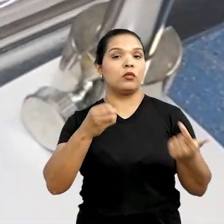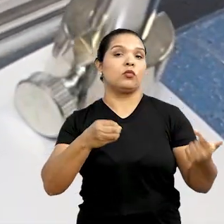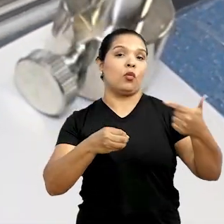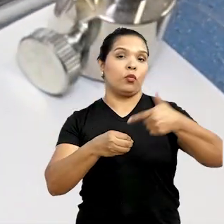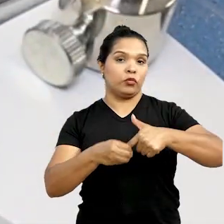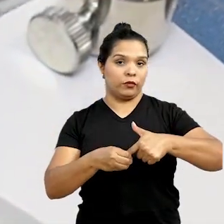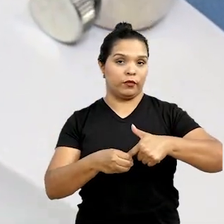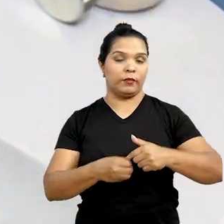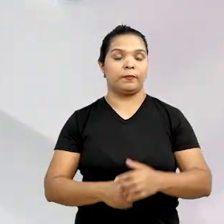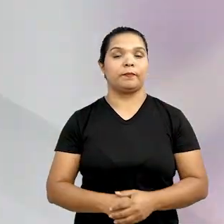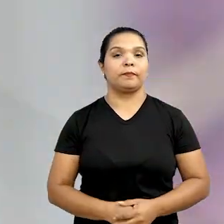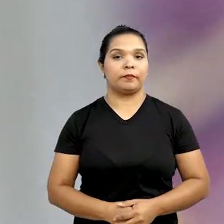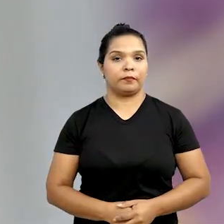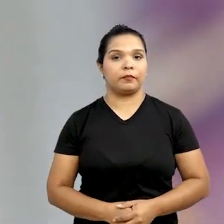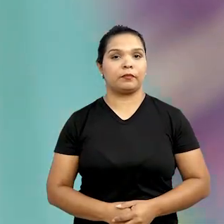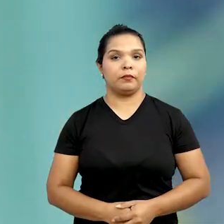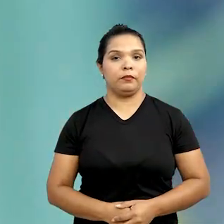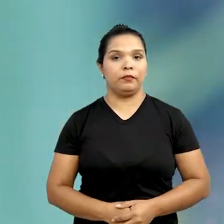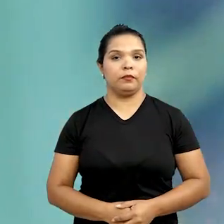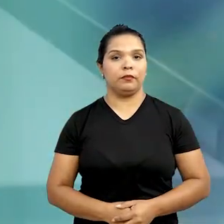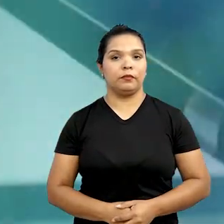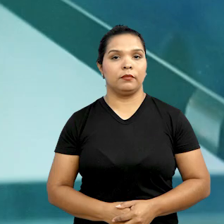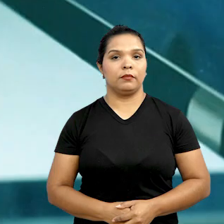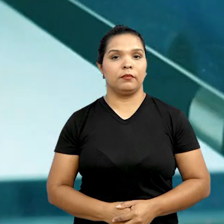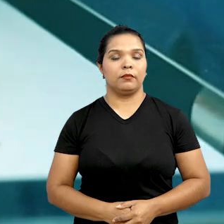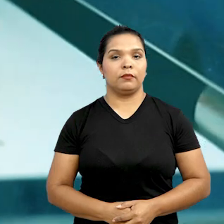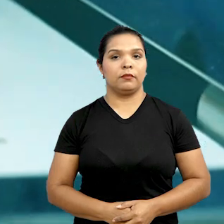sobre os combustíveis.